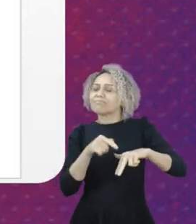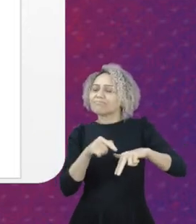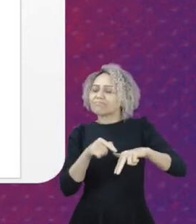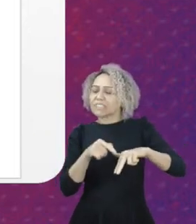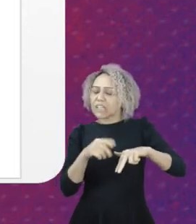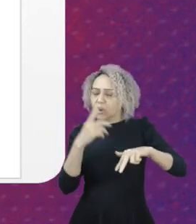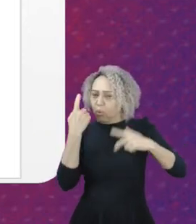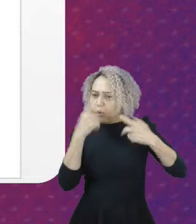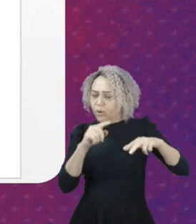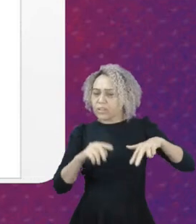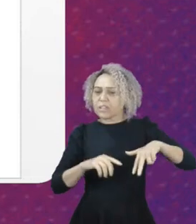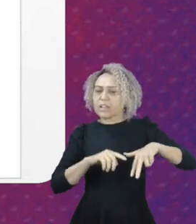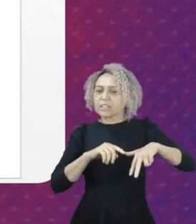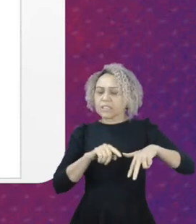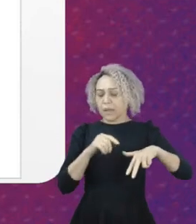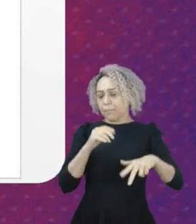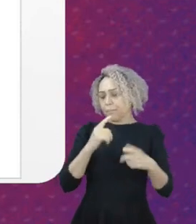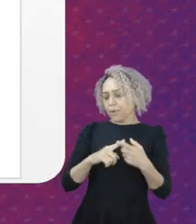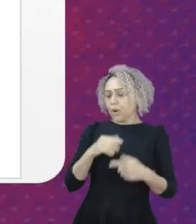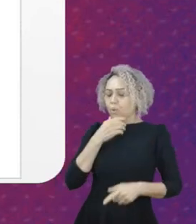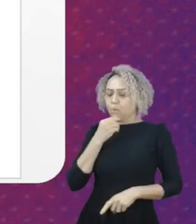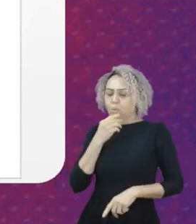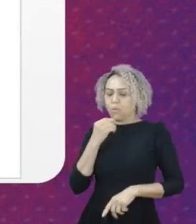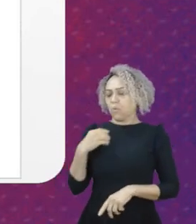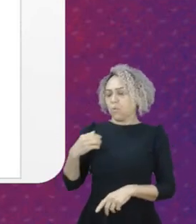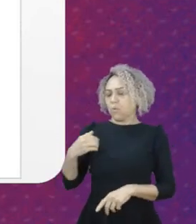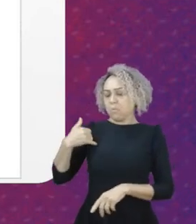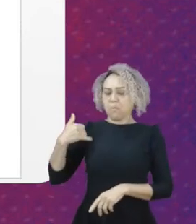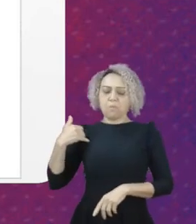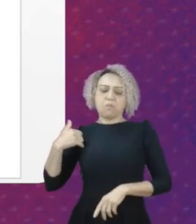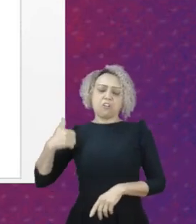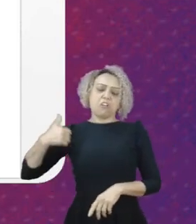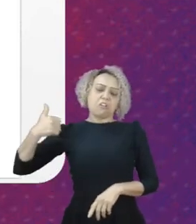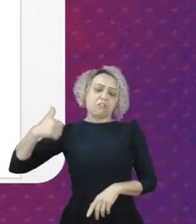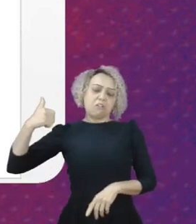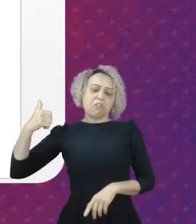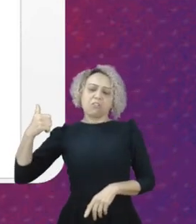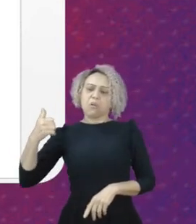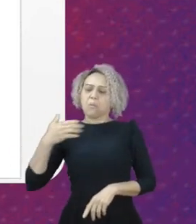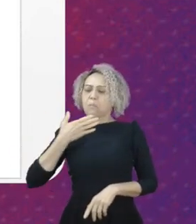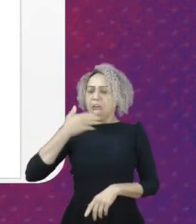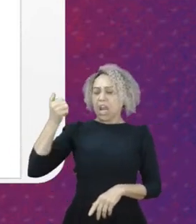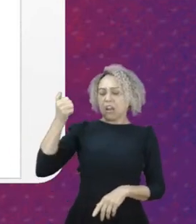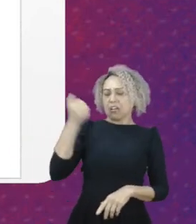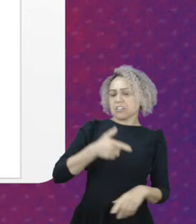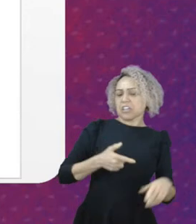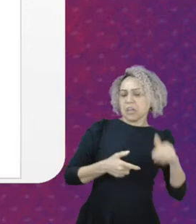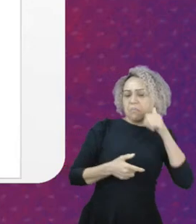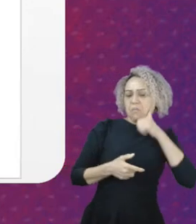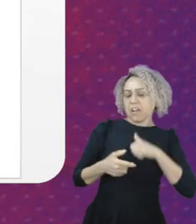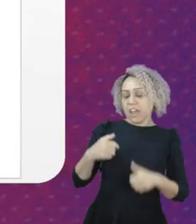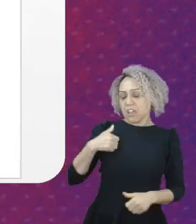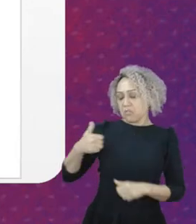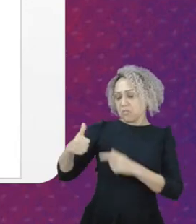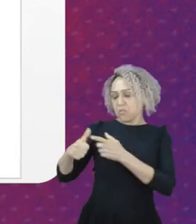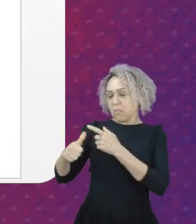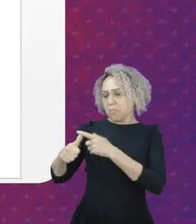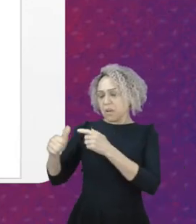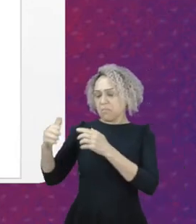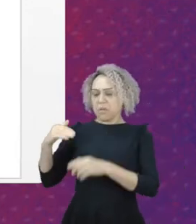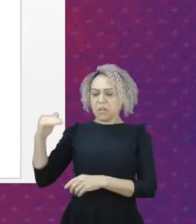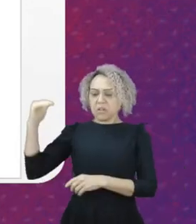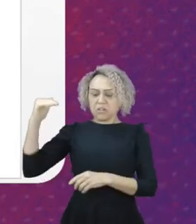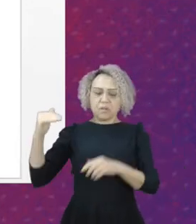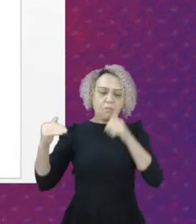sobrepõe, se acha um cidadão de primeira categoria, acha que as mulheres são cidadãs de segunda categoria, né? E por isso